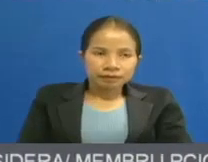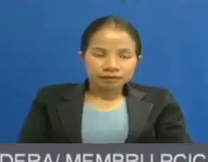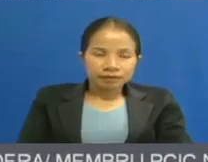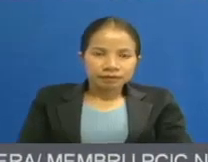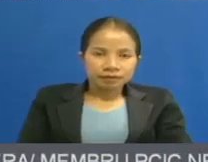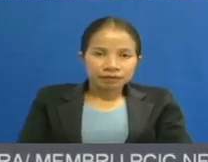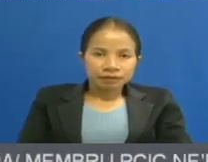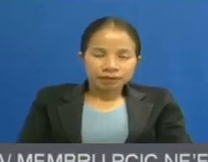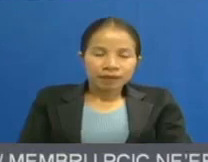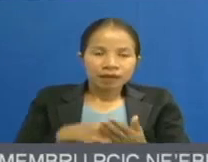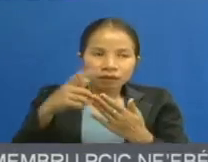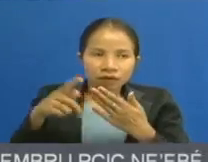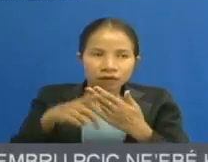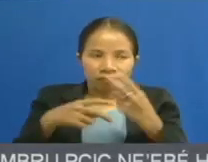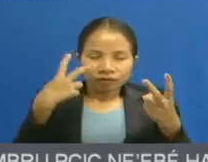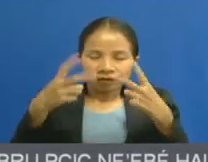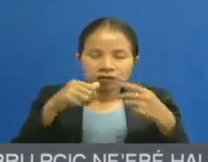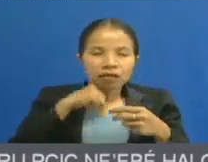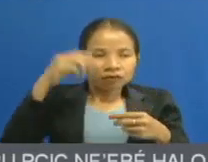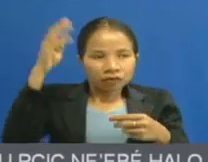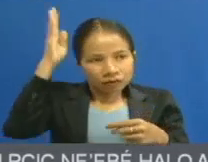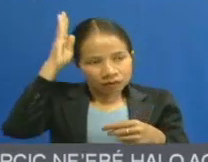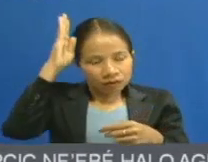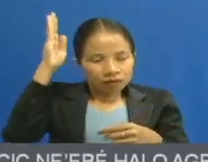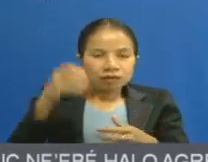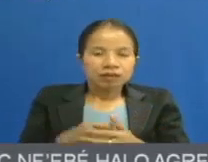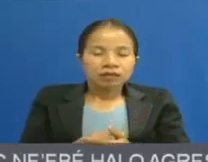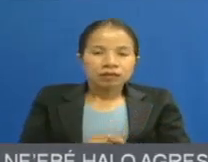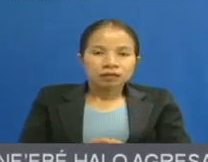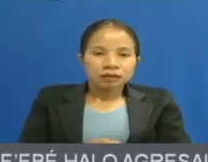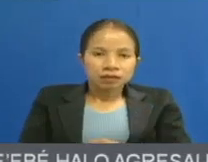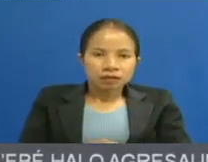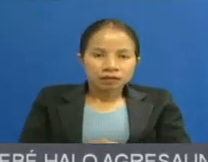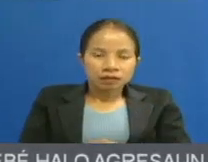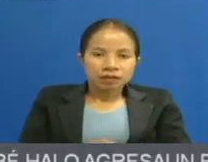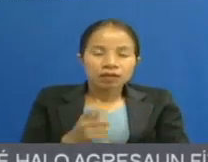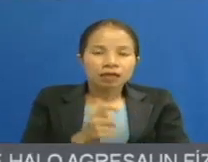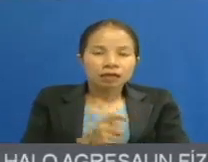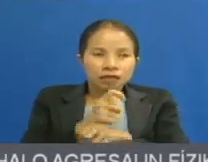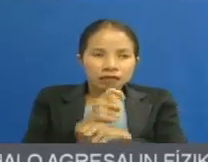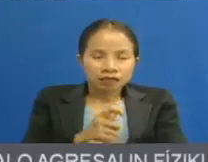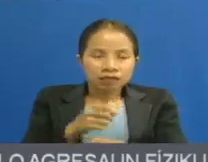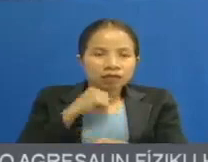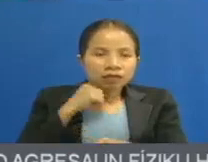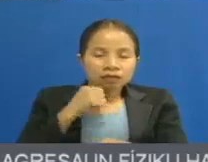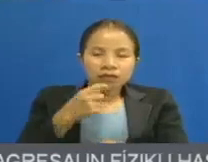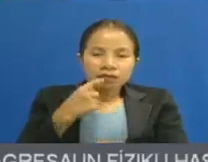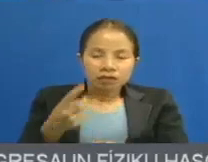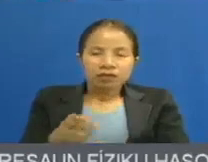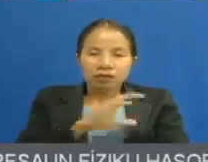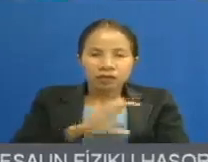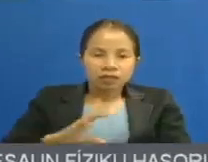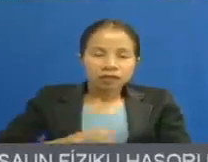Durante umilia il programma visita pastorale parroco parrocchia Nossa Signora do Rosário de Fátima Tauro Padre Guido Pereira Ateten. Sarani